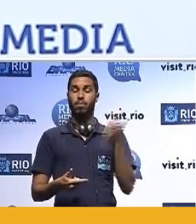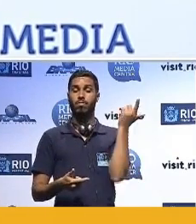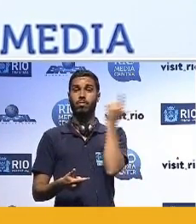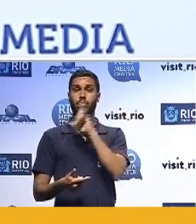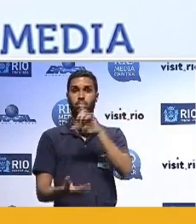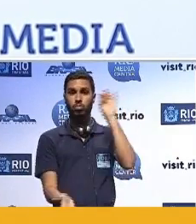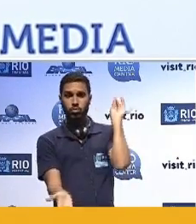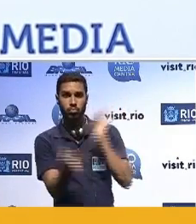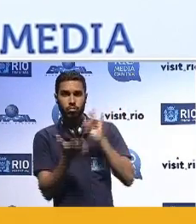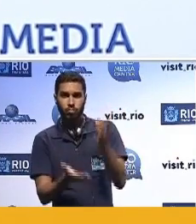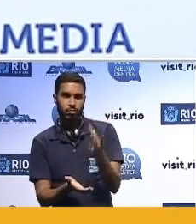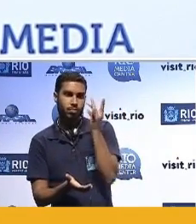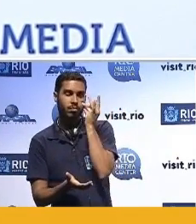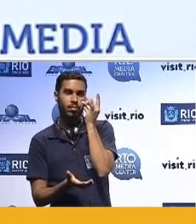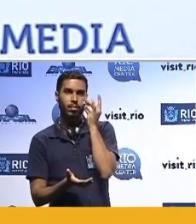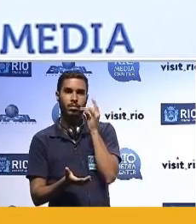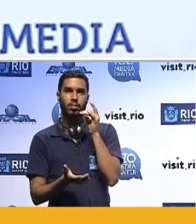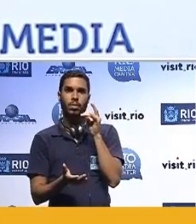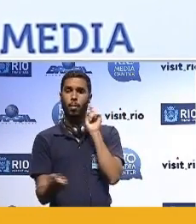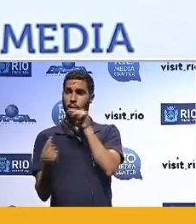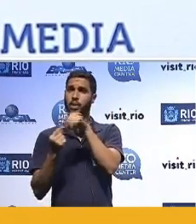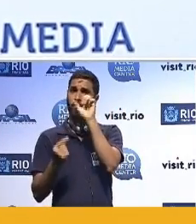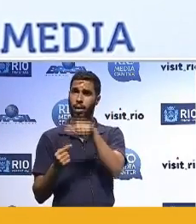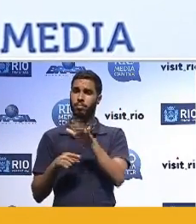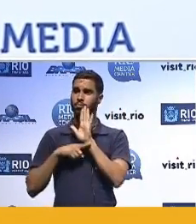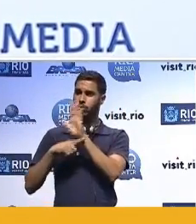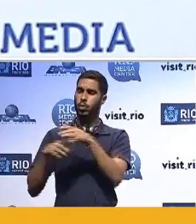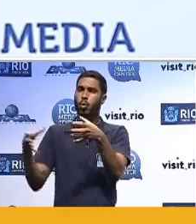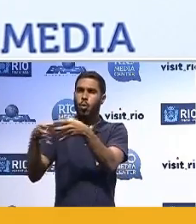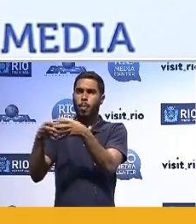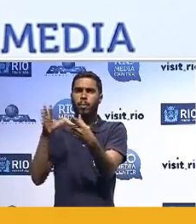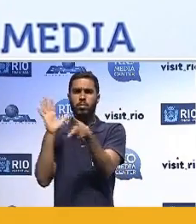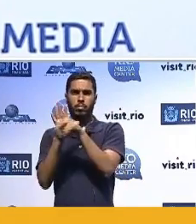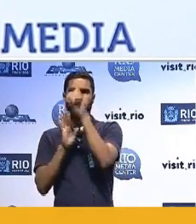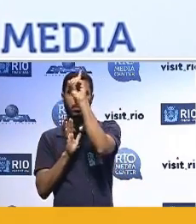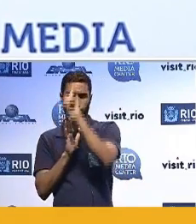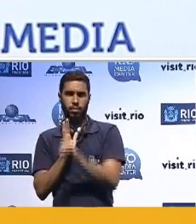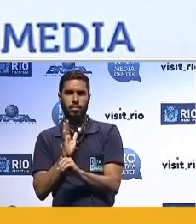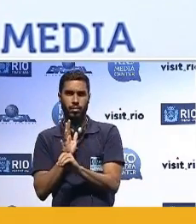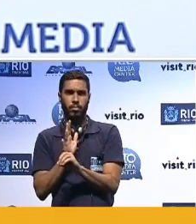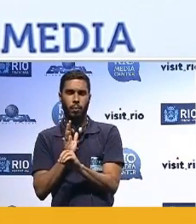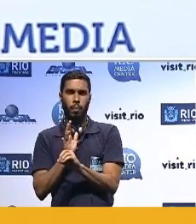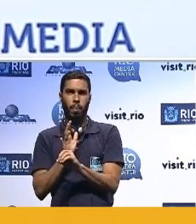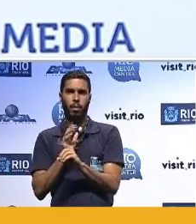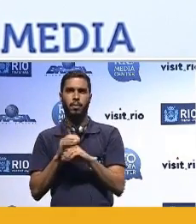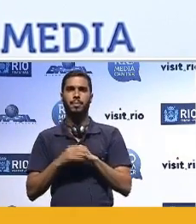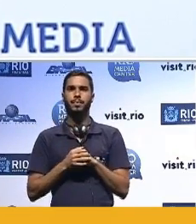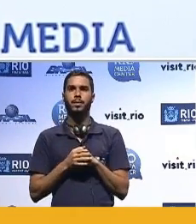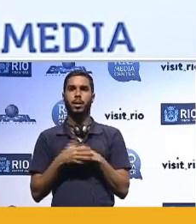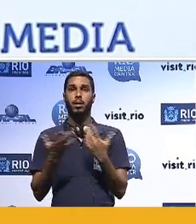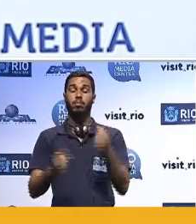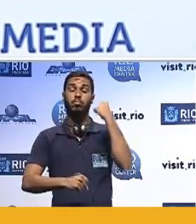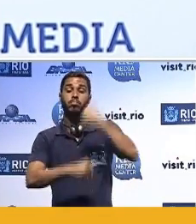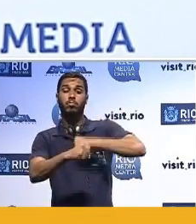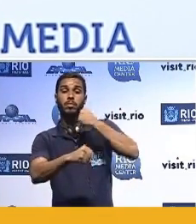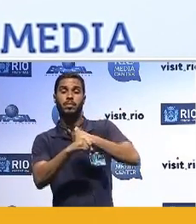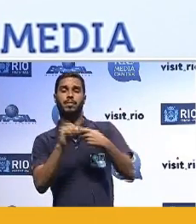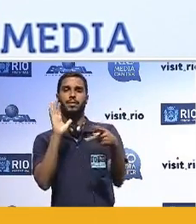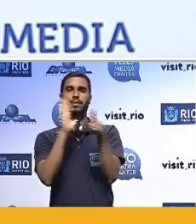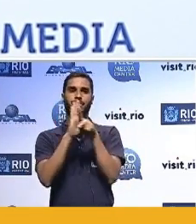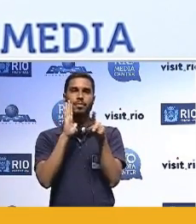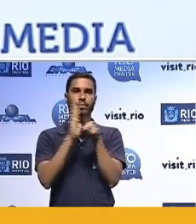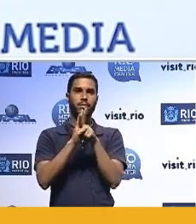com deficiência. A transformação de parte da escada em rampa para que